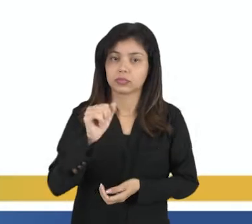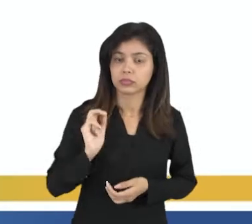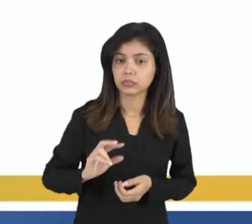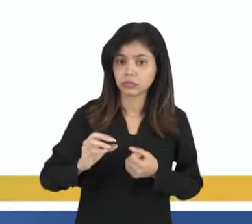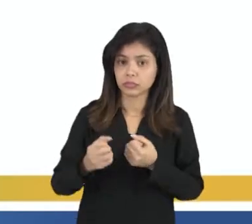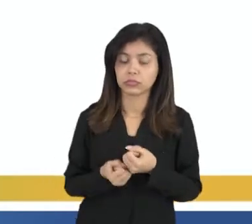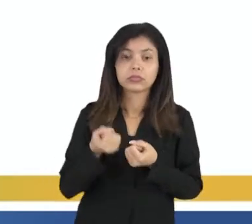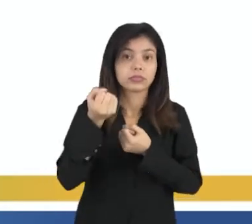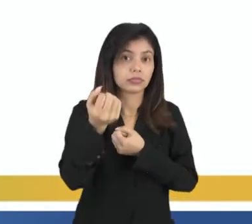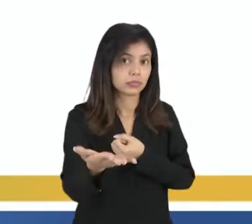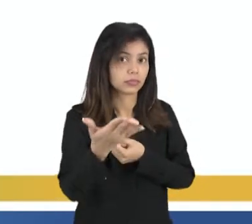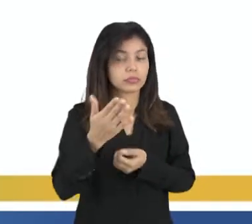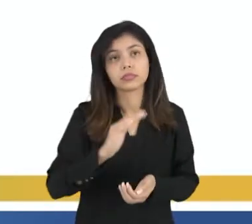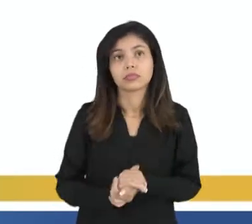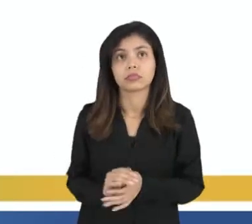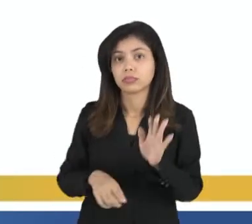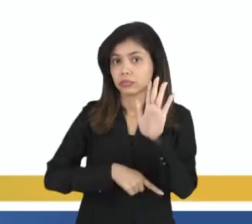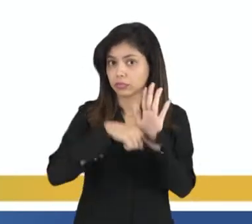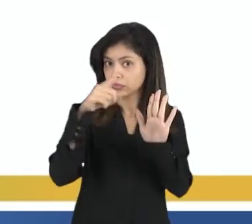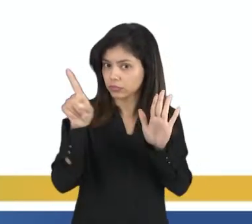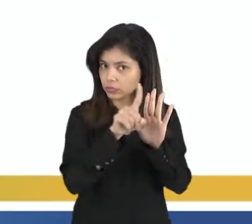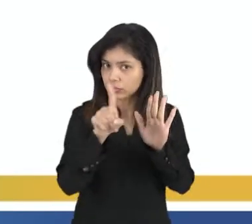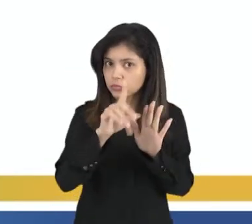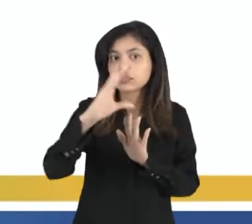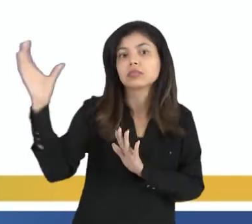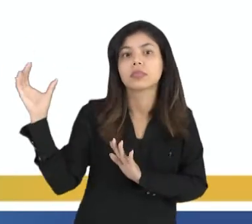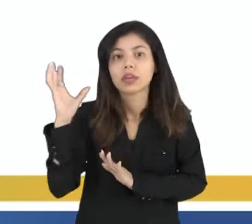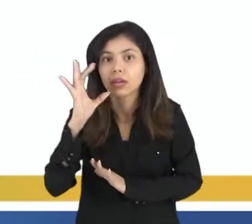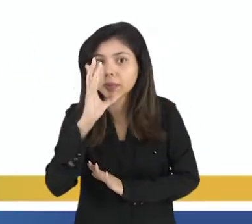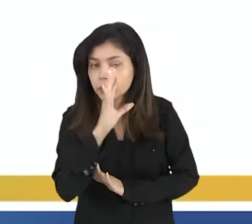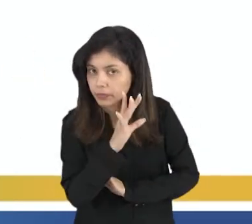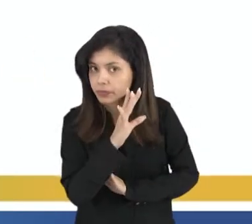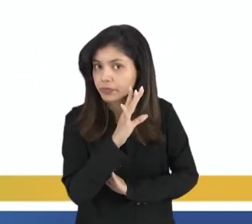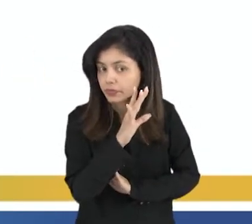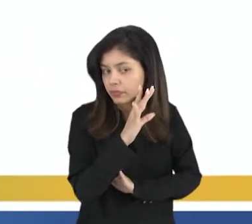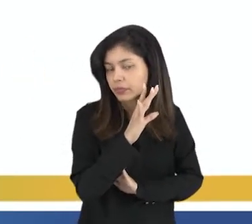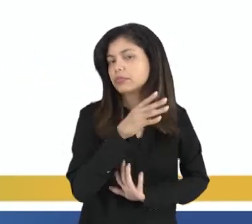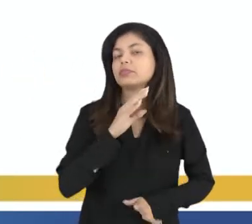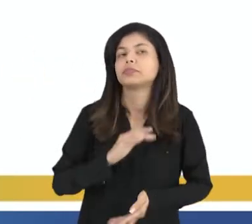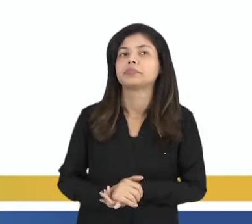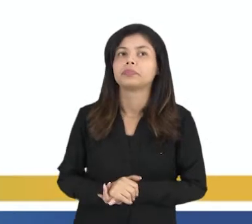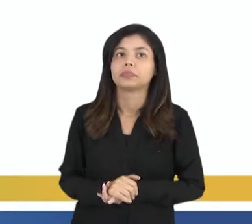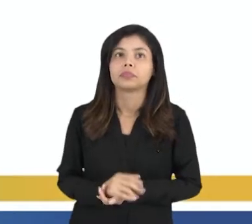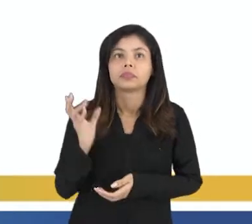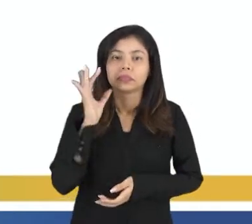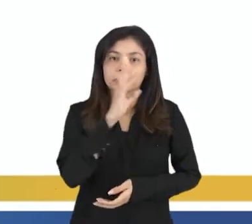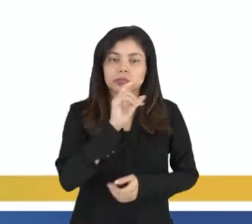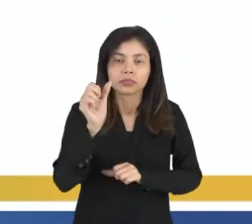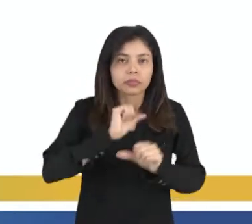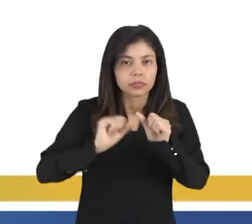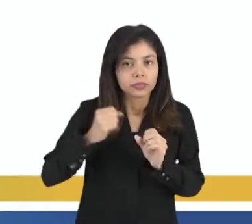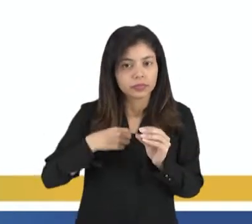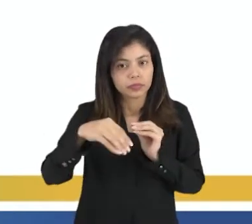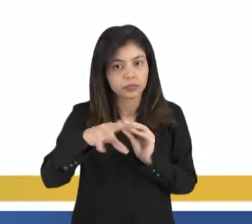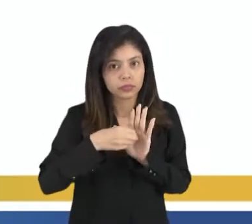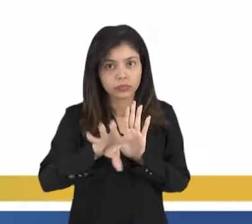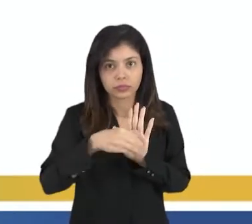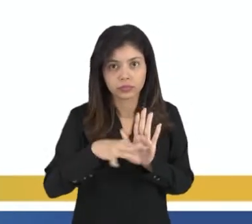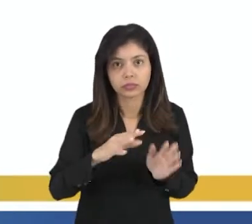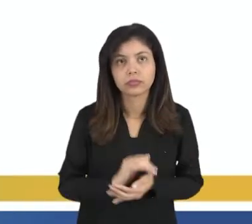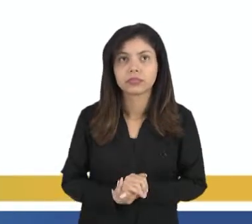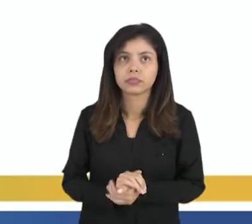cede calor, não cede temperatura, tá? Isso é importante, ele cede calor. Calor é o que se transfere de um corpo para o